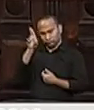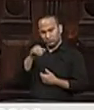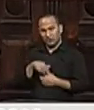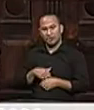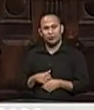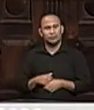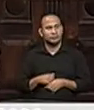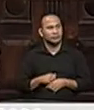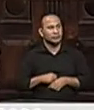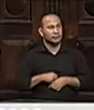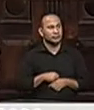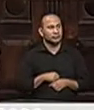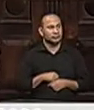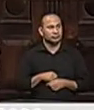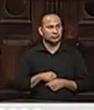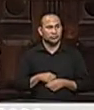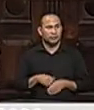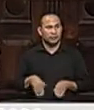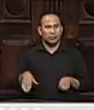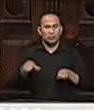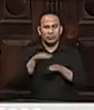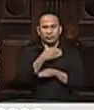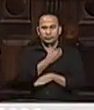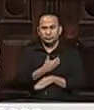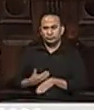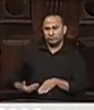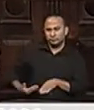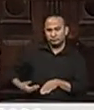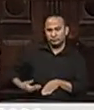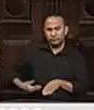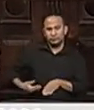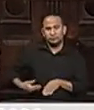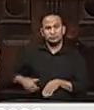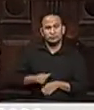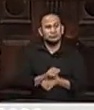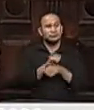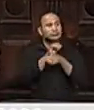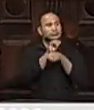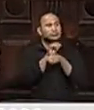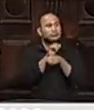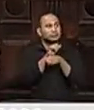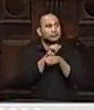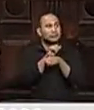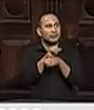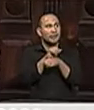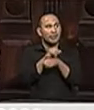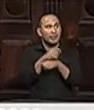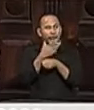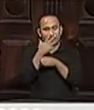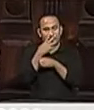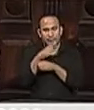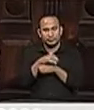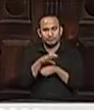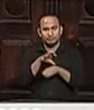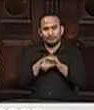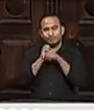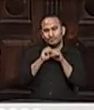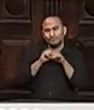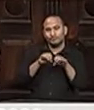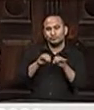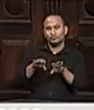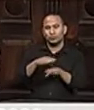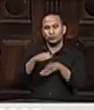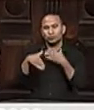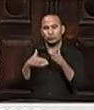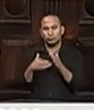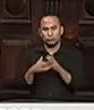lá em cima, no caso, o governador do estado, isso vem em cascata e contamina todas as